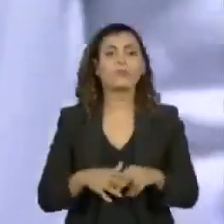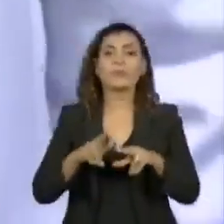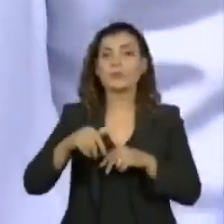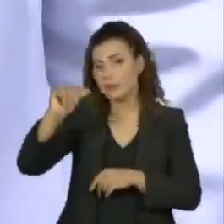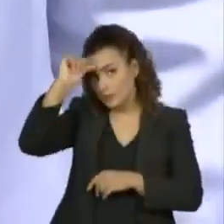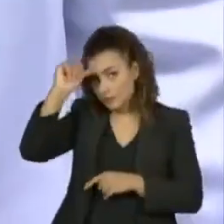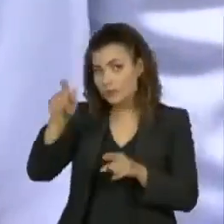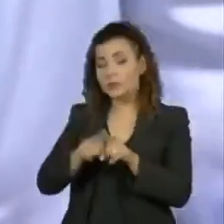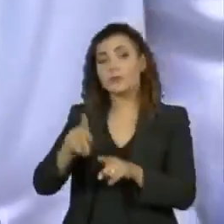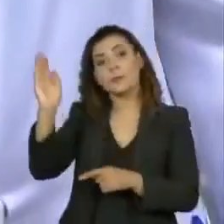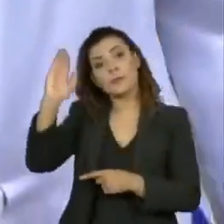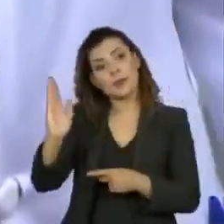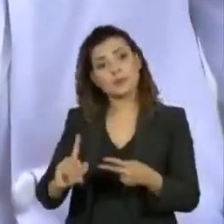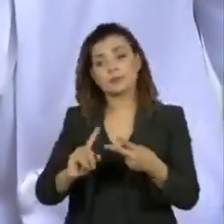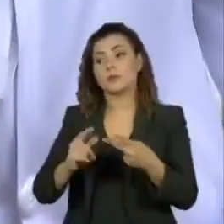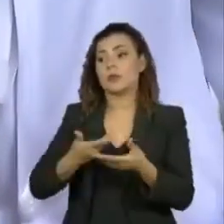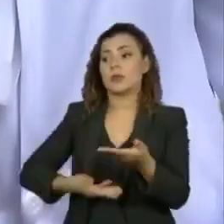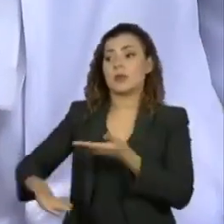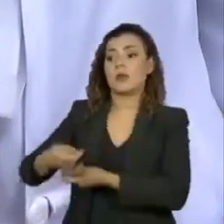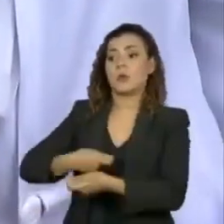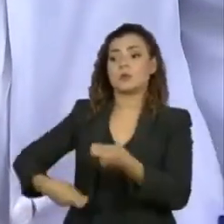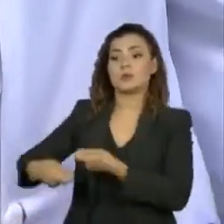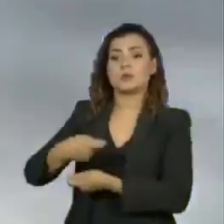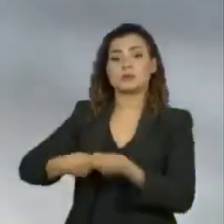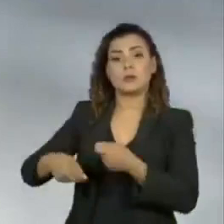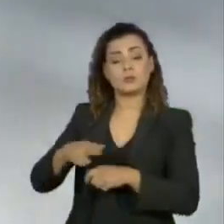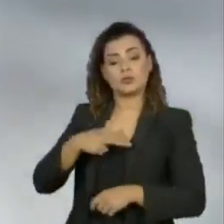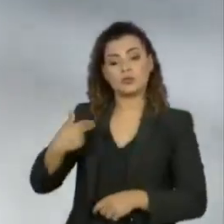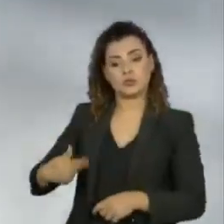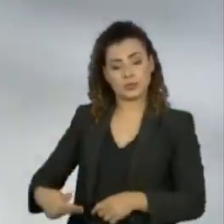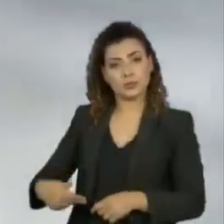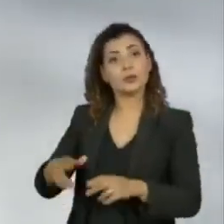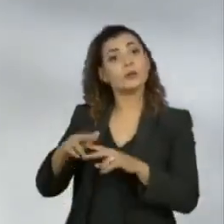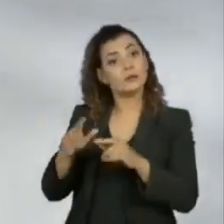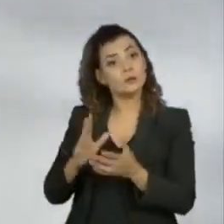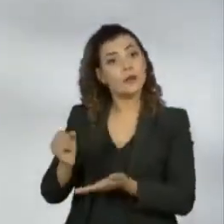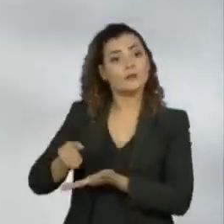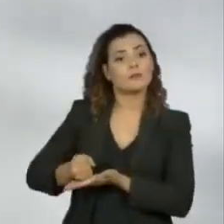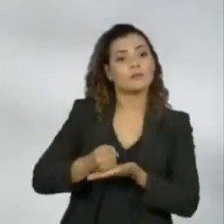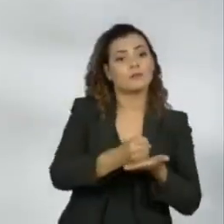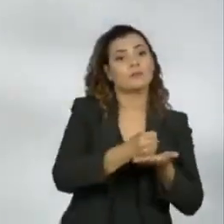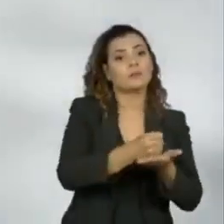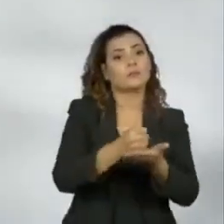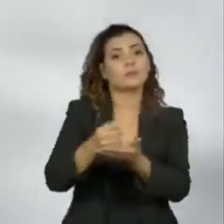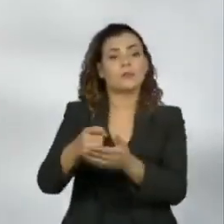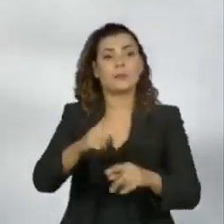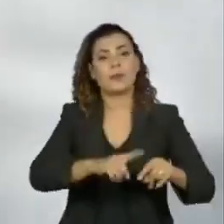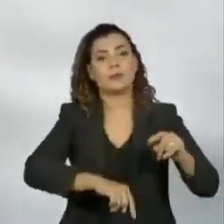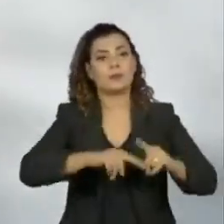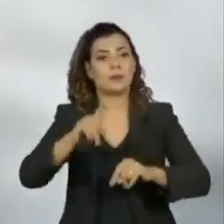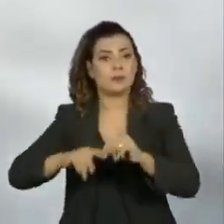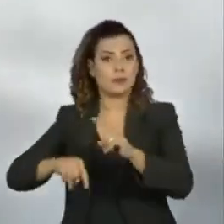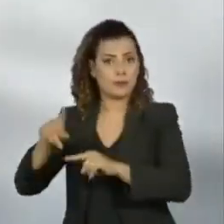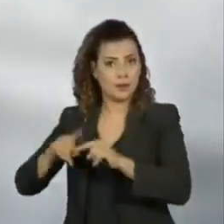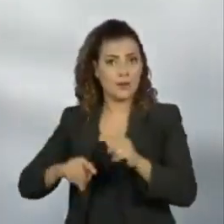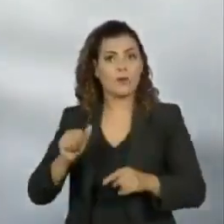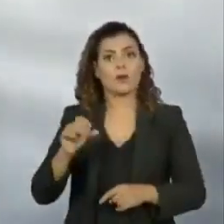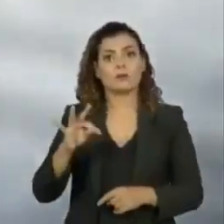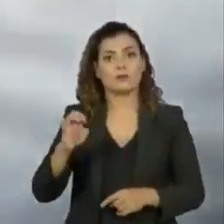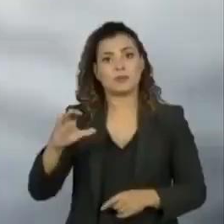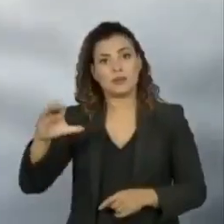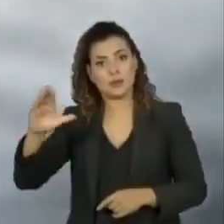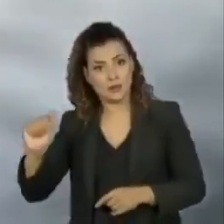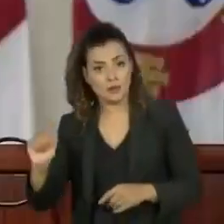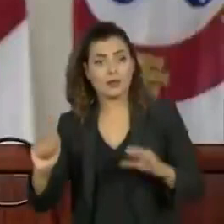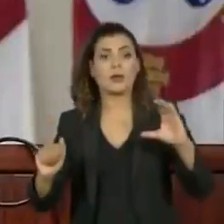Índia, o Brasil tem negociações difíceis com a China, que deve enviar os insumos para a produção dos imunizantes da AstraZeneca